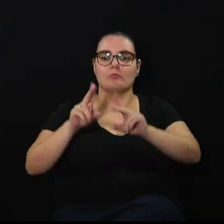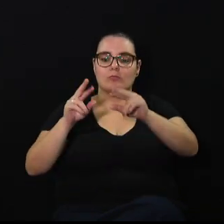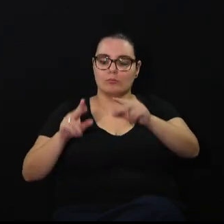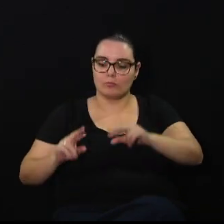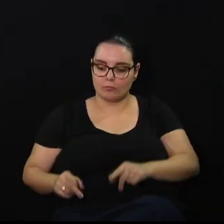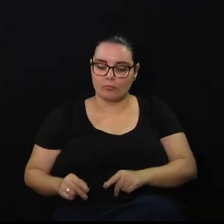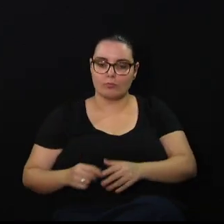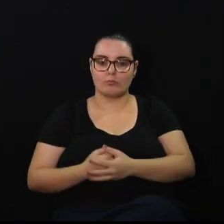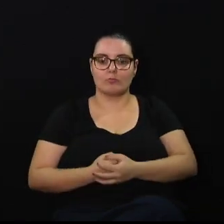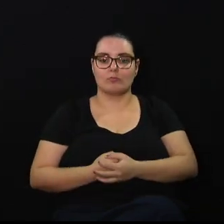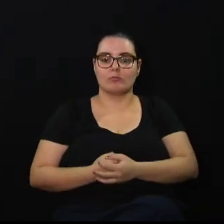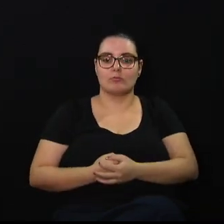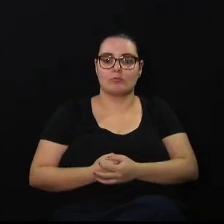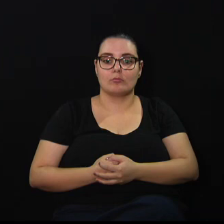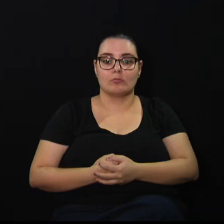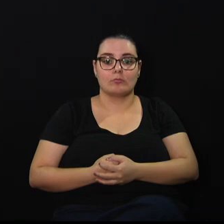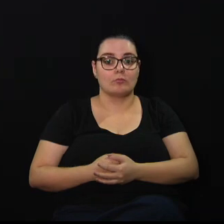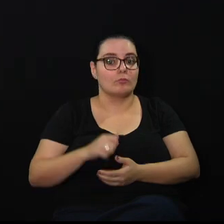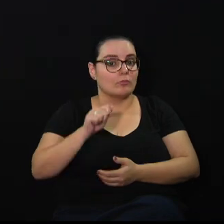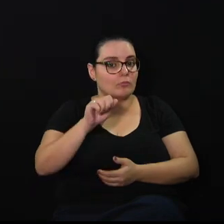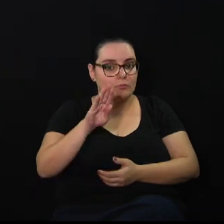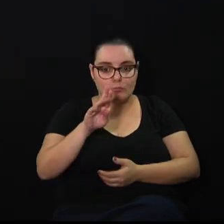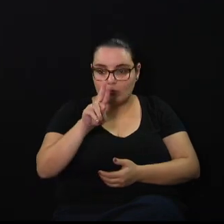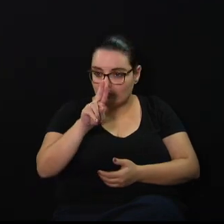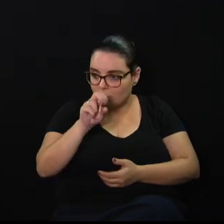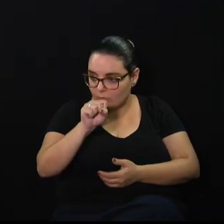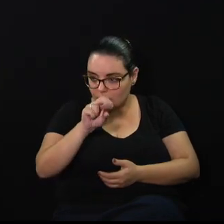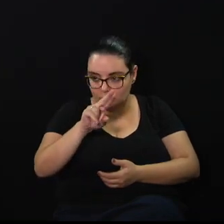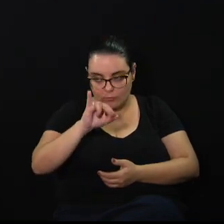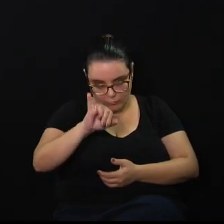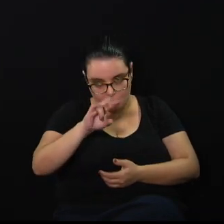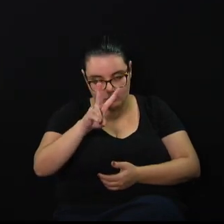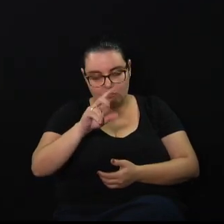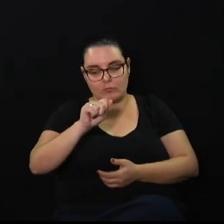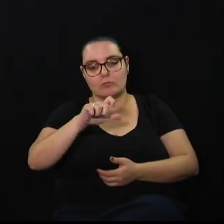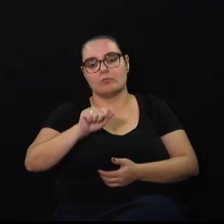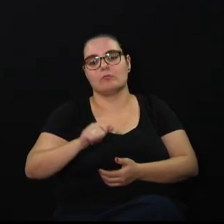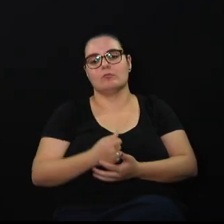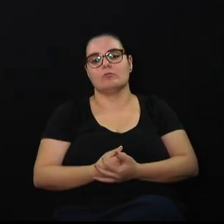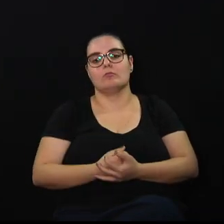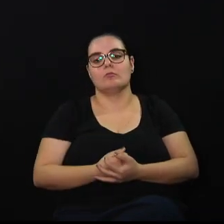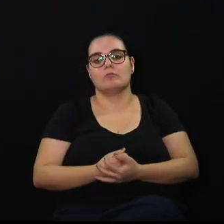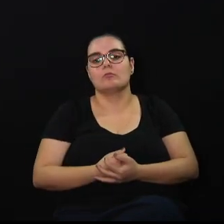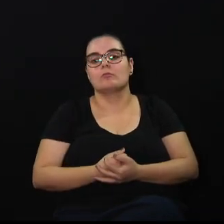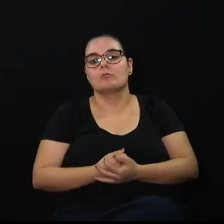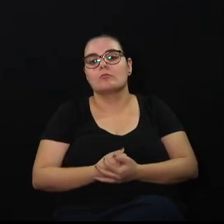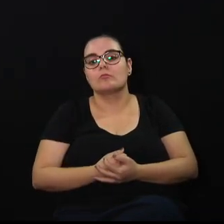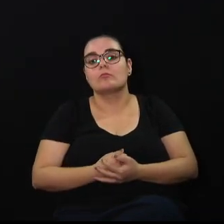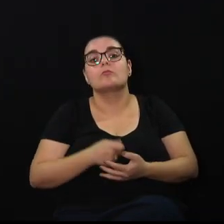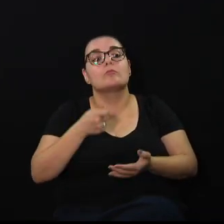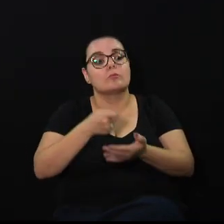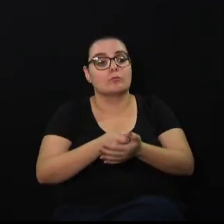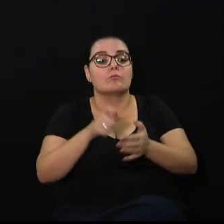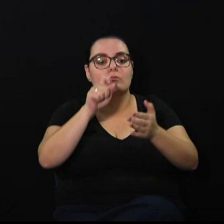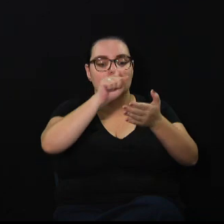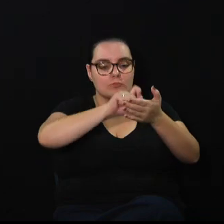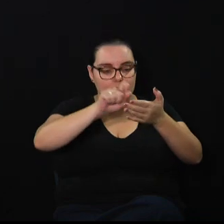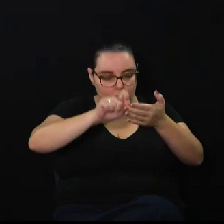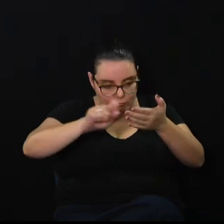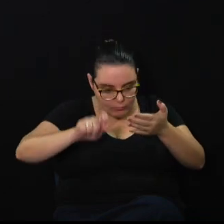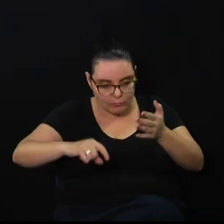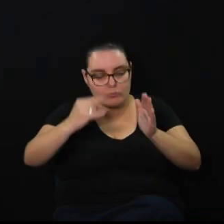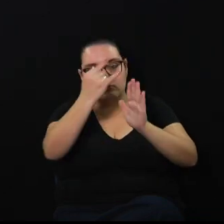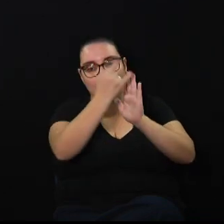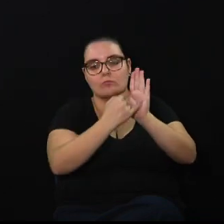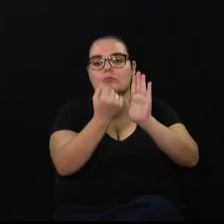consideradas abusivas essas topo qualquer uma dessas condutas se elas mesmo que elas estejam inscritos no contrato que